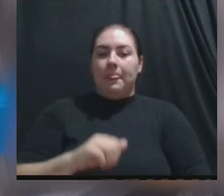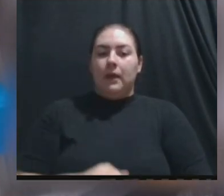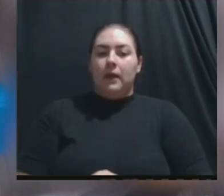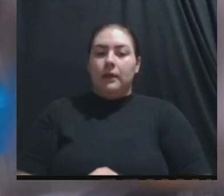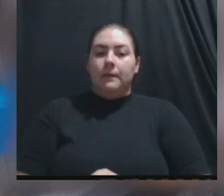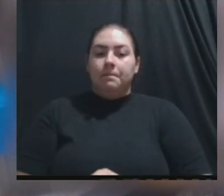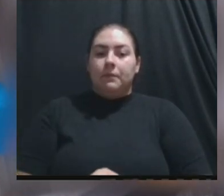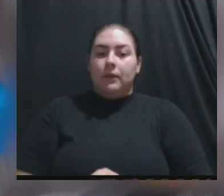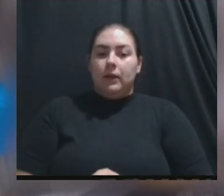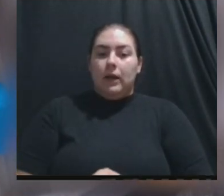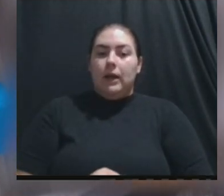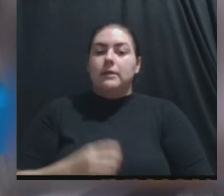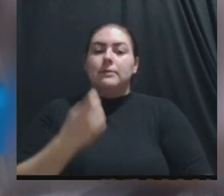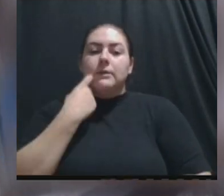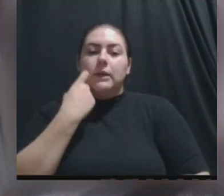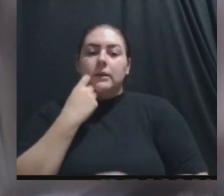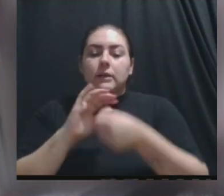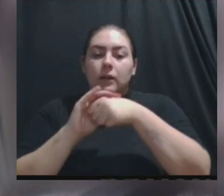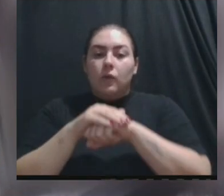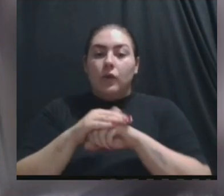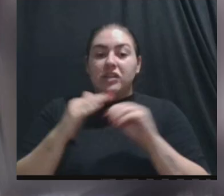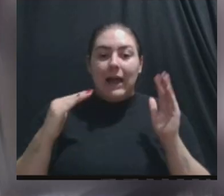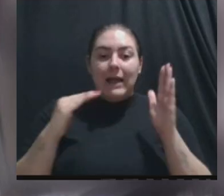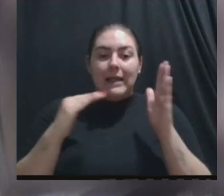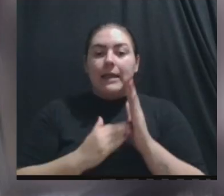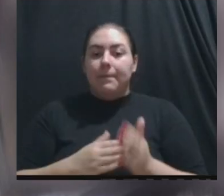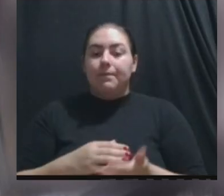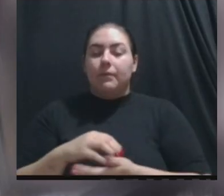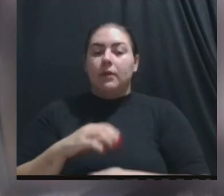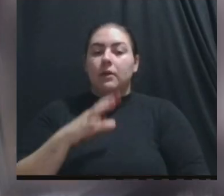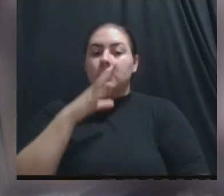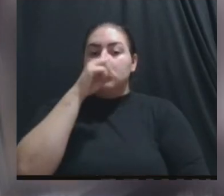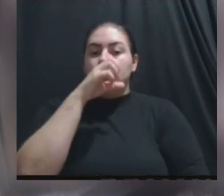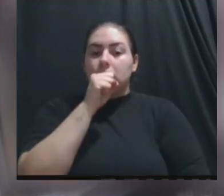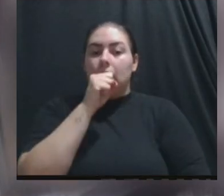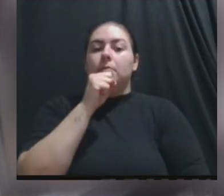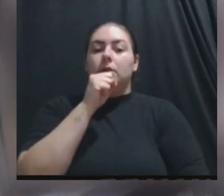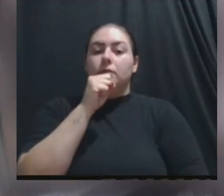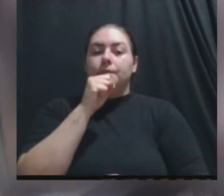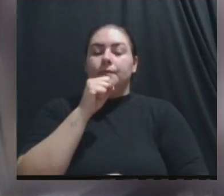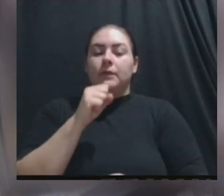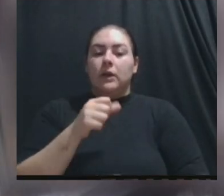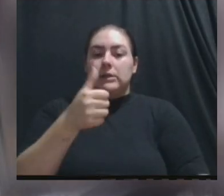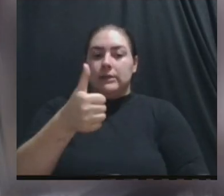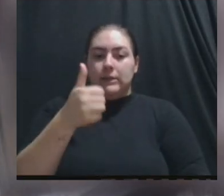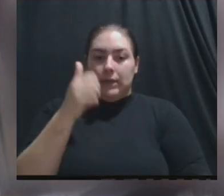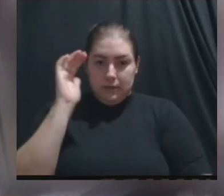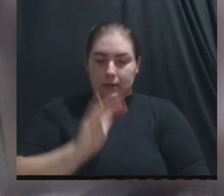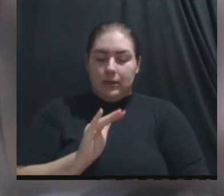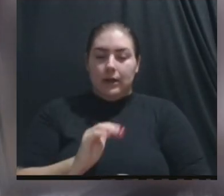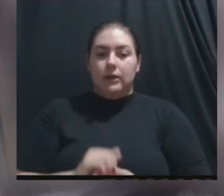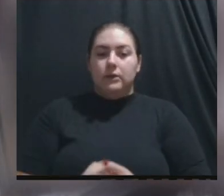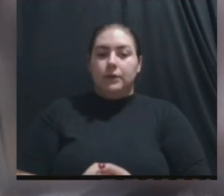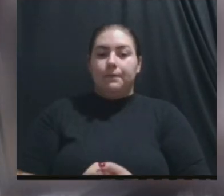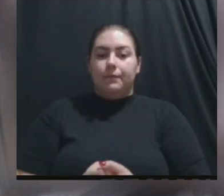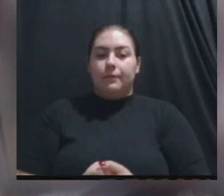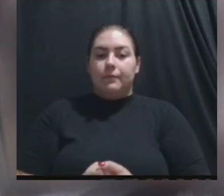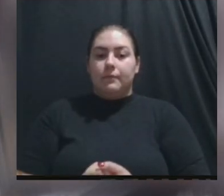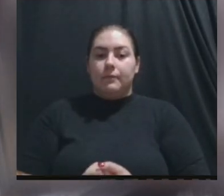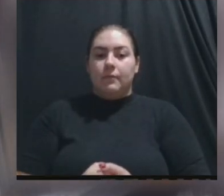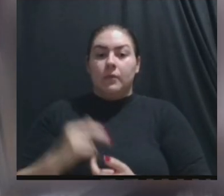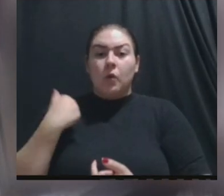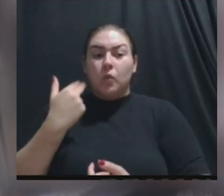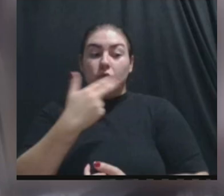menos até o pôr do sol, né? Então, muitas vezes, né, quando a gente está ali no regime de trabalho, isso